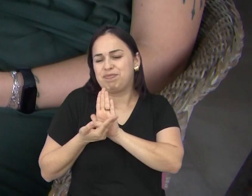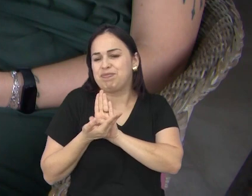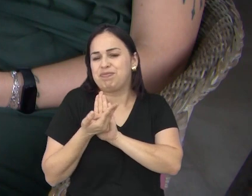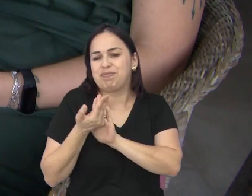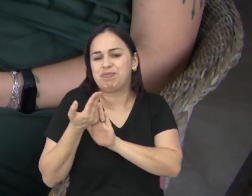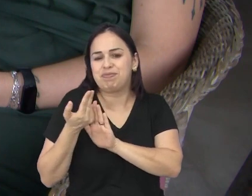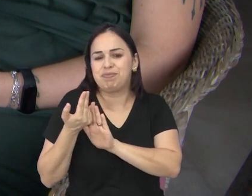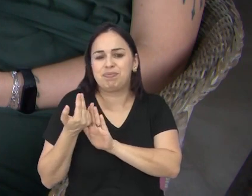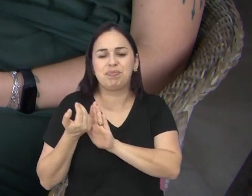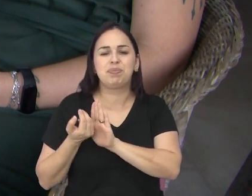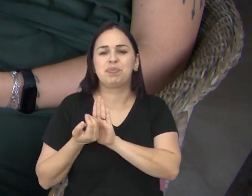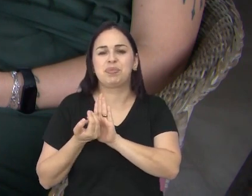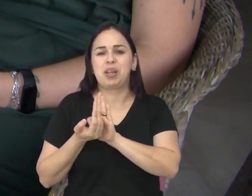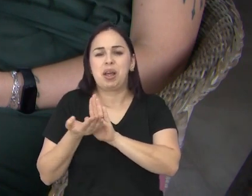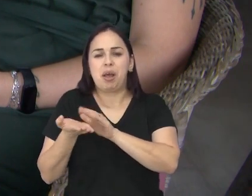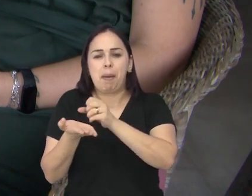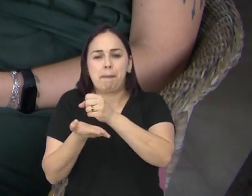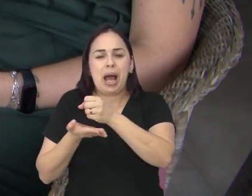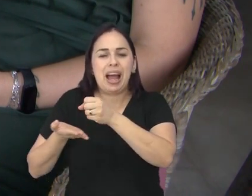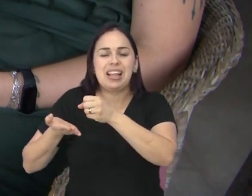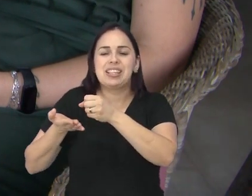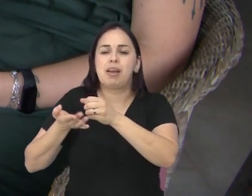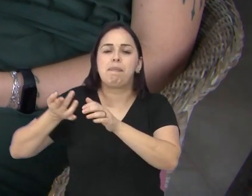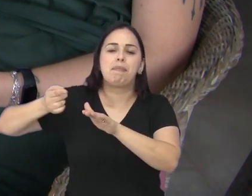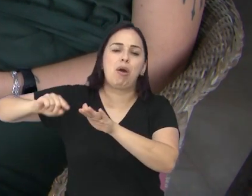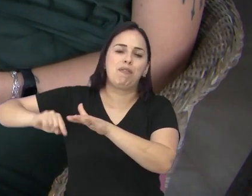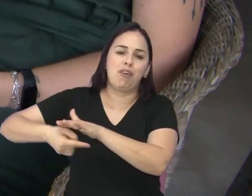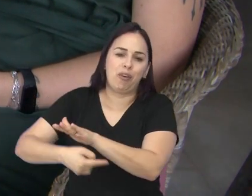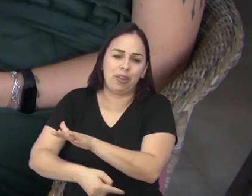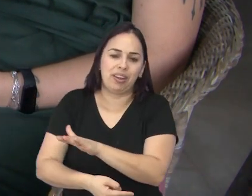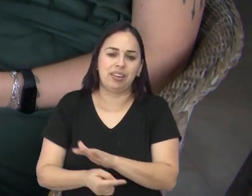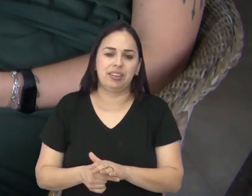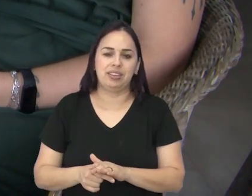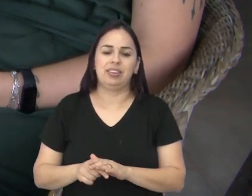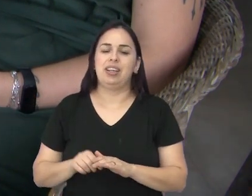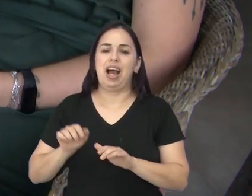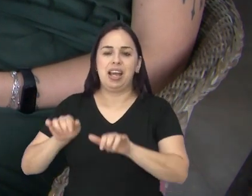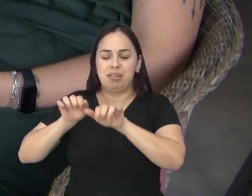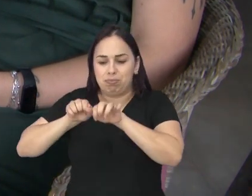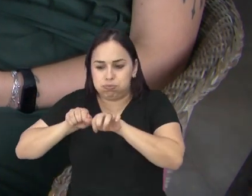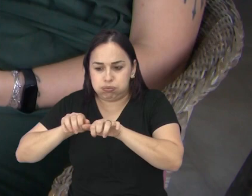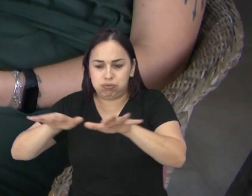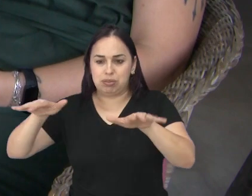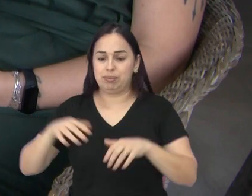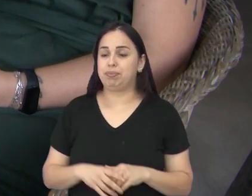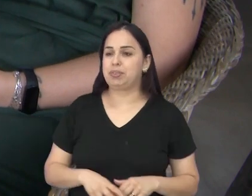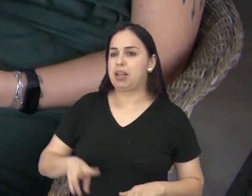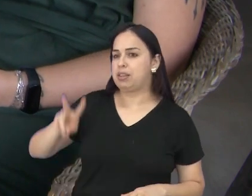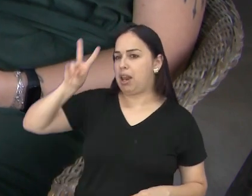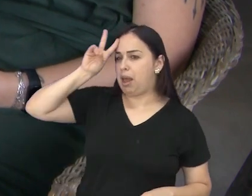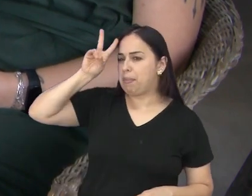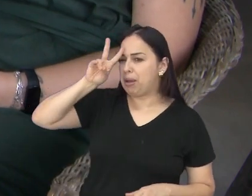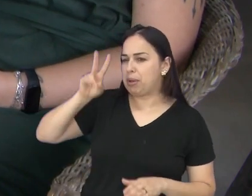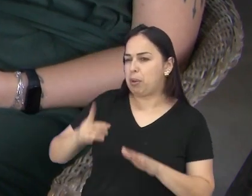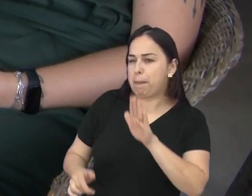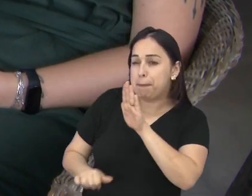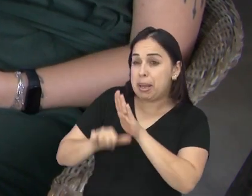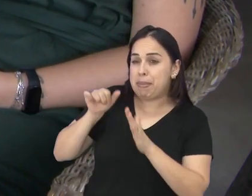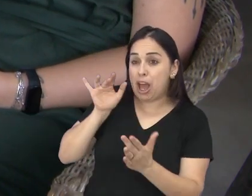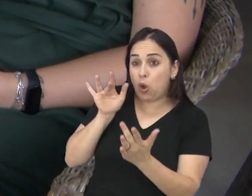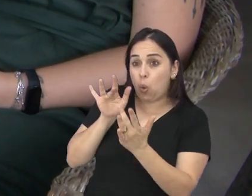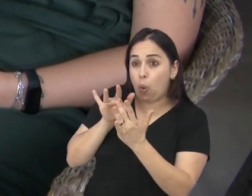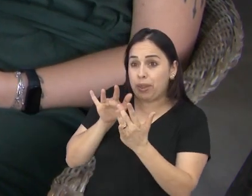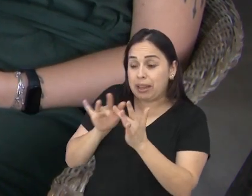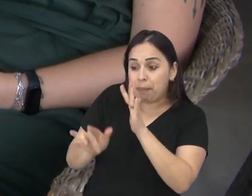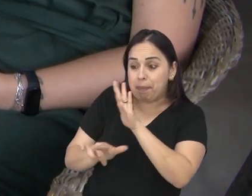serve por uma base mínima. Depois a gravura se expande. Aí ela se expandiu. E você lembra do seu primeiro contato, assim?